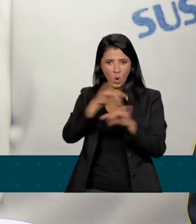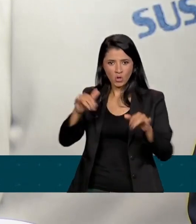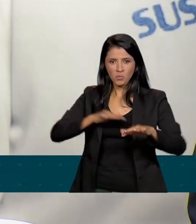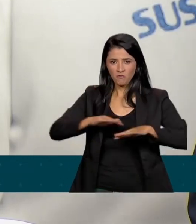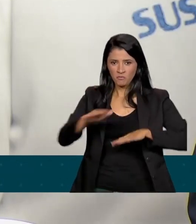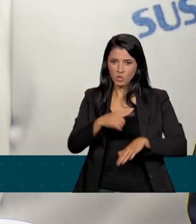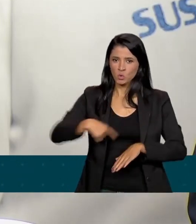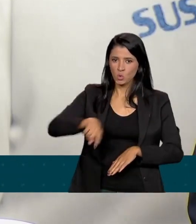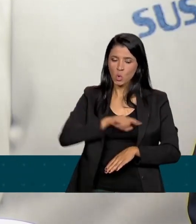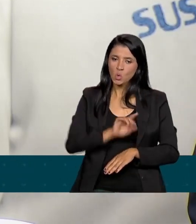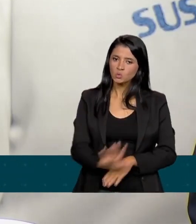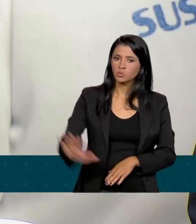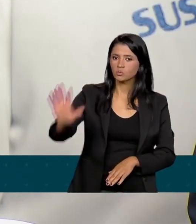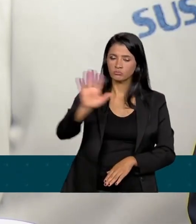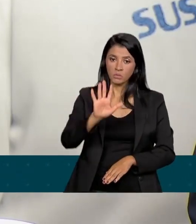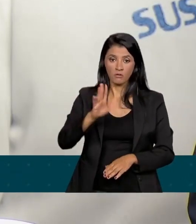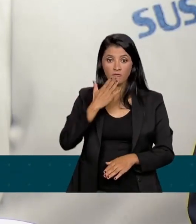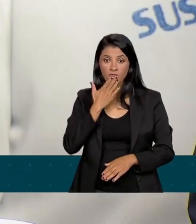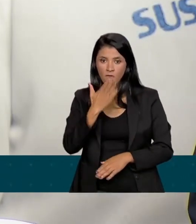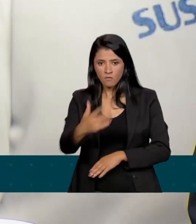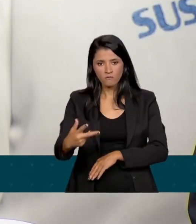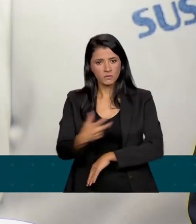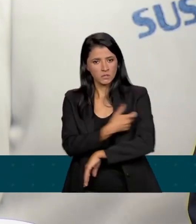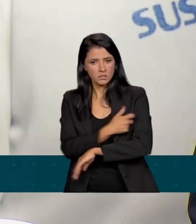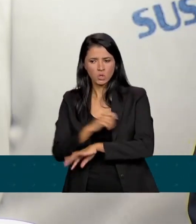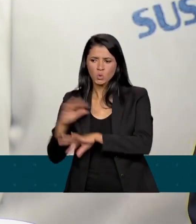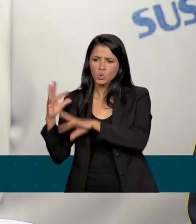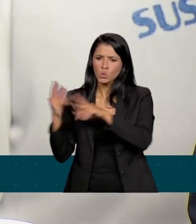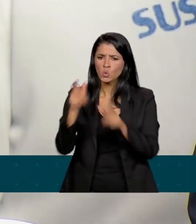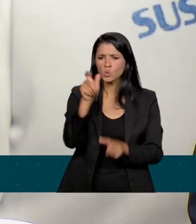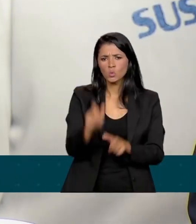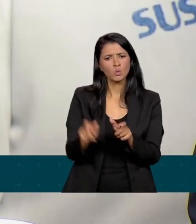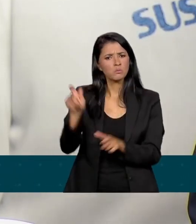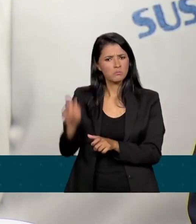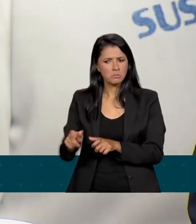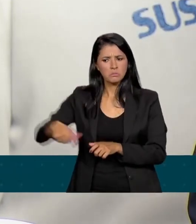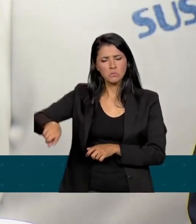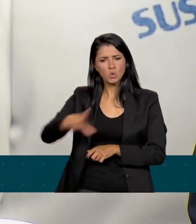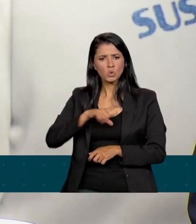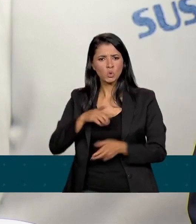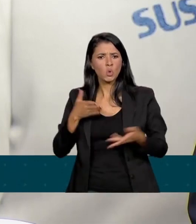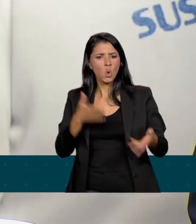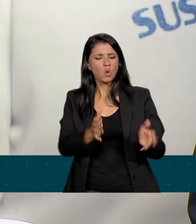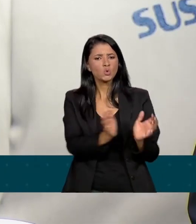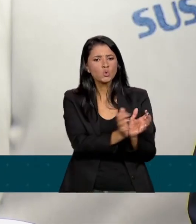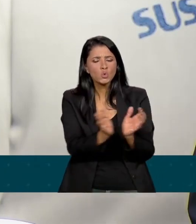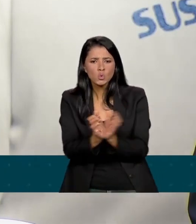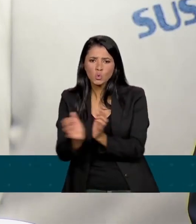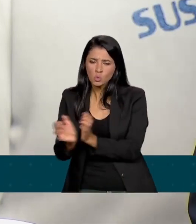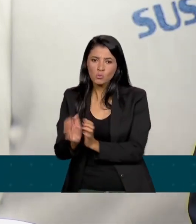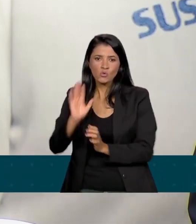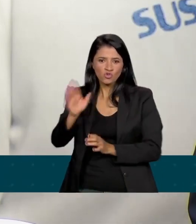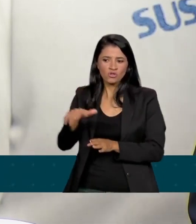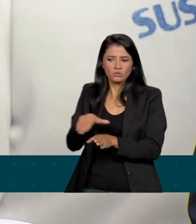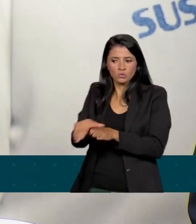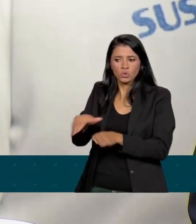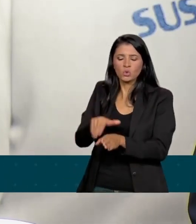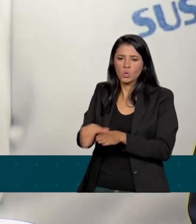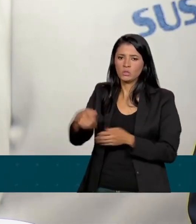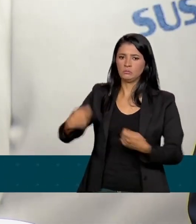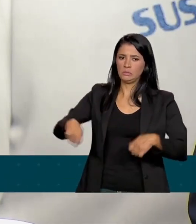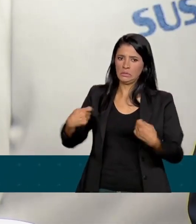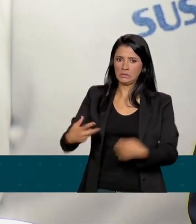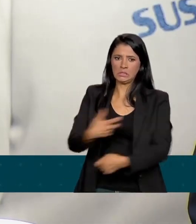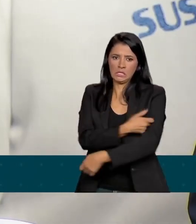nacional pela vacinação, que todas as pessoas que estão nos grupos em que nós recomendamos a